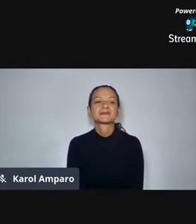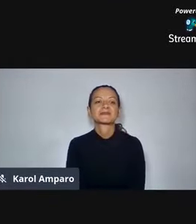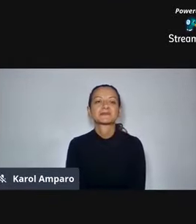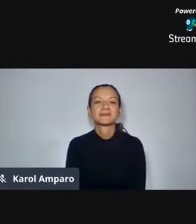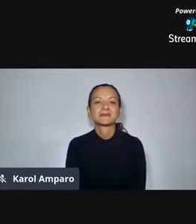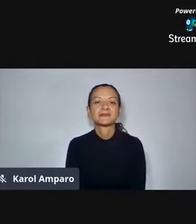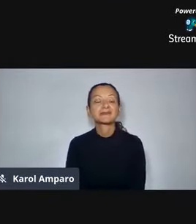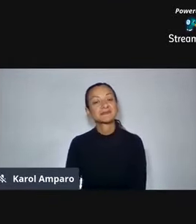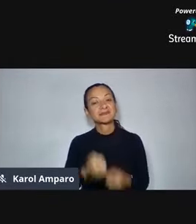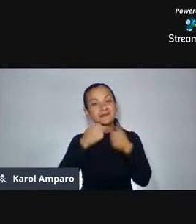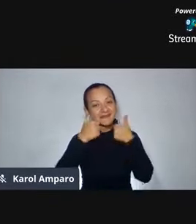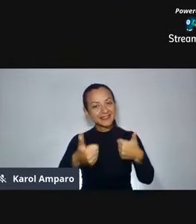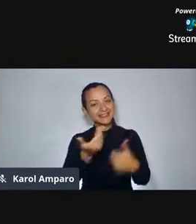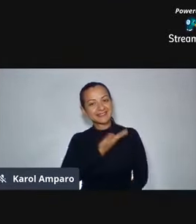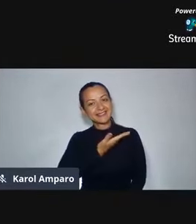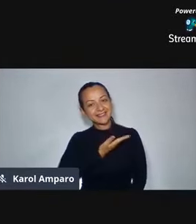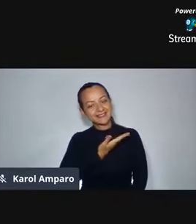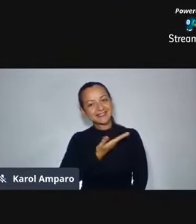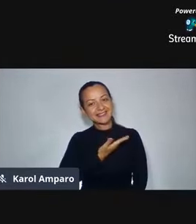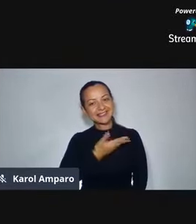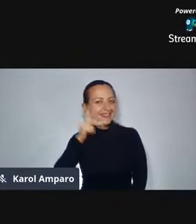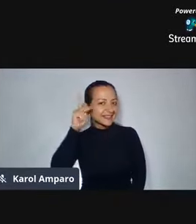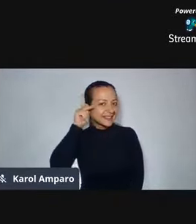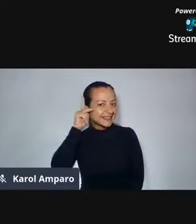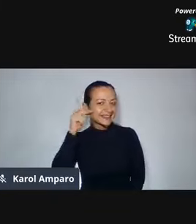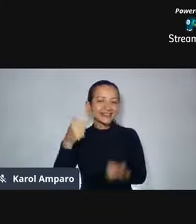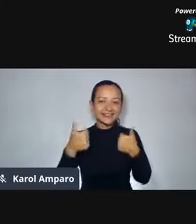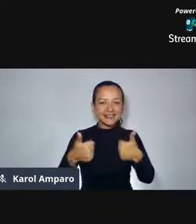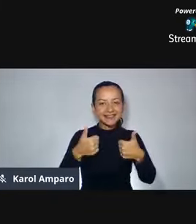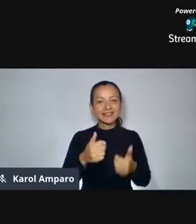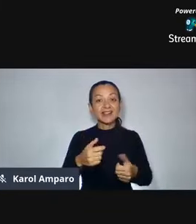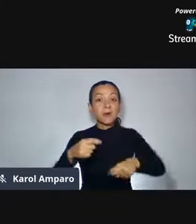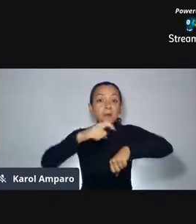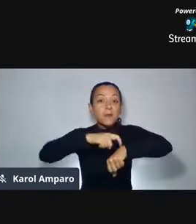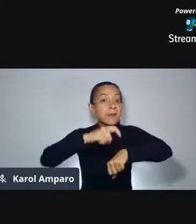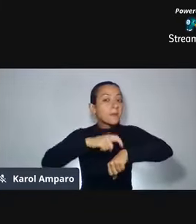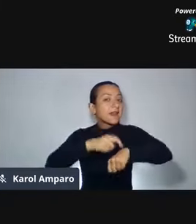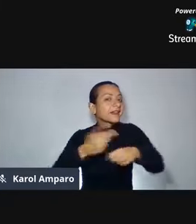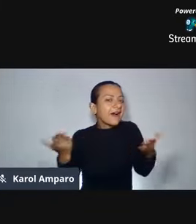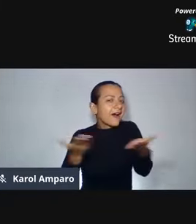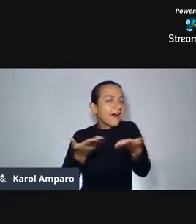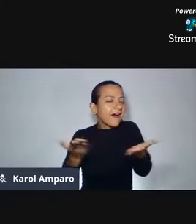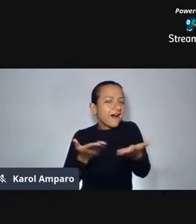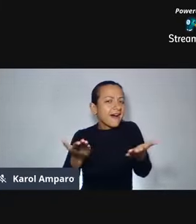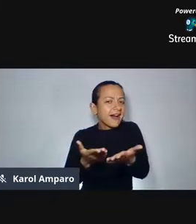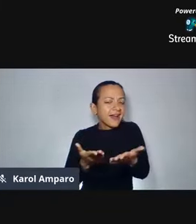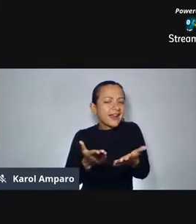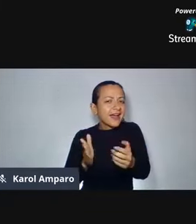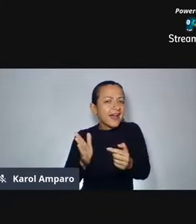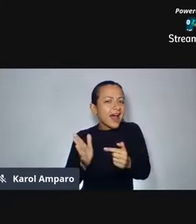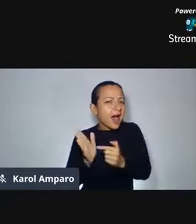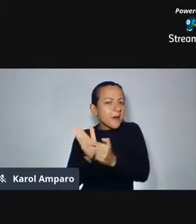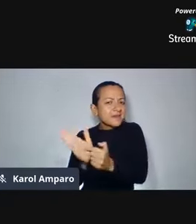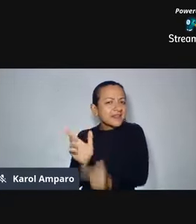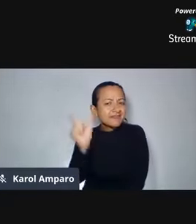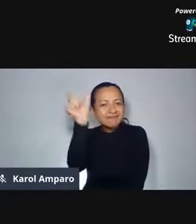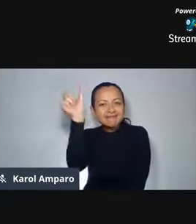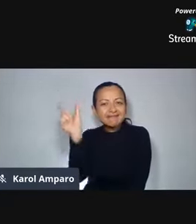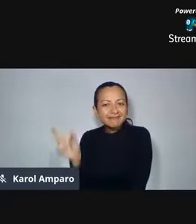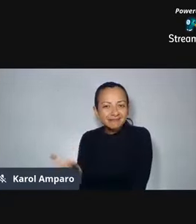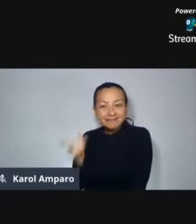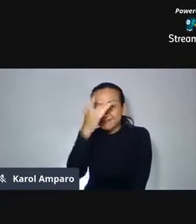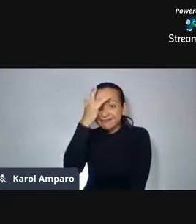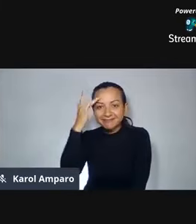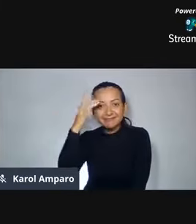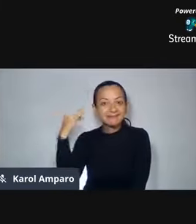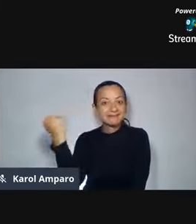Muito bom, minha amiga Carol. Então chegou o grande momento da gente apresentar essa grande personalidade